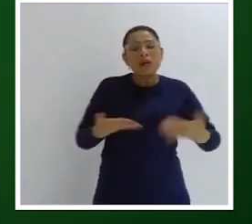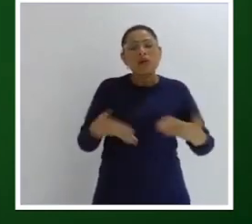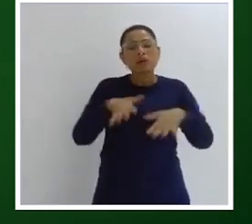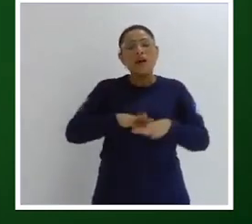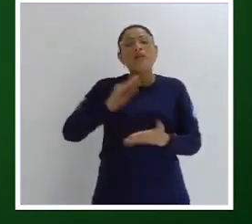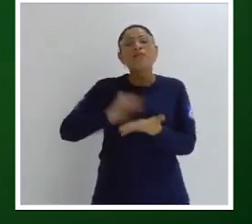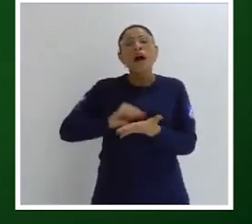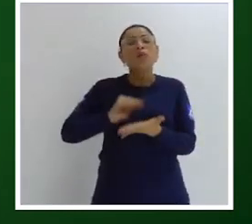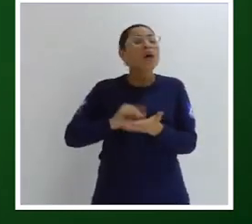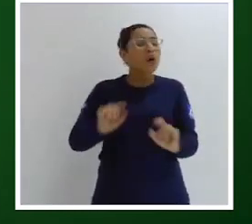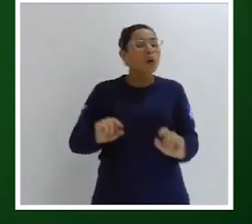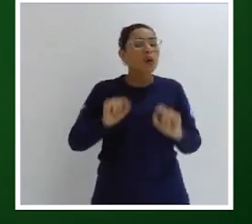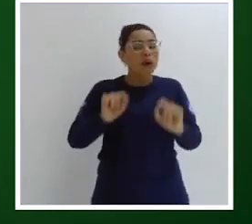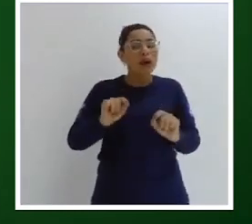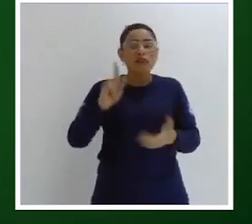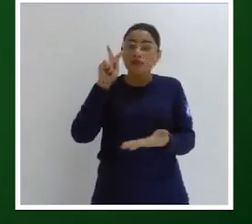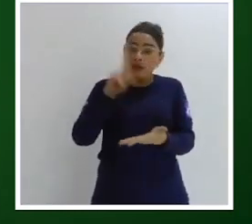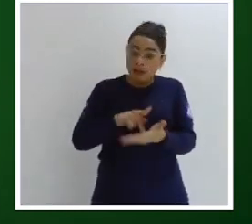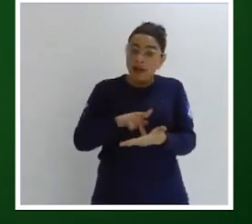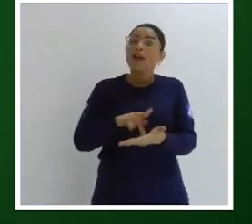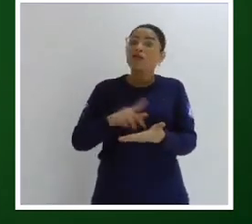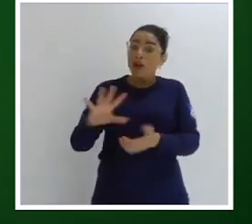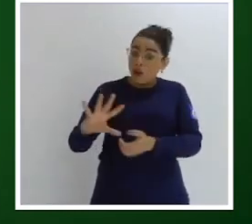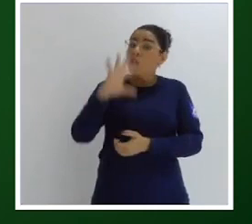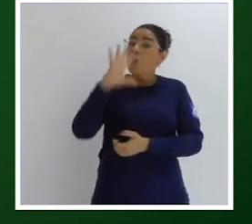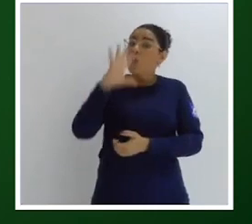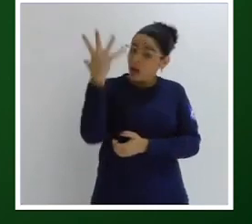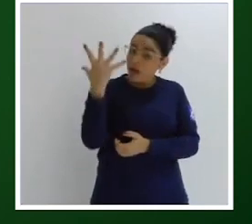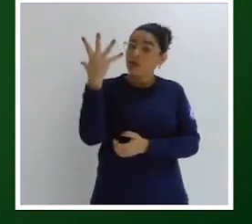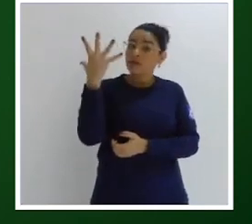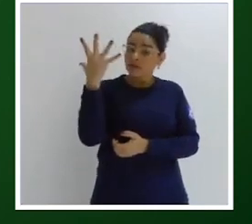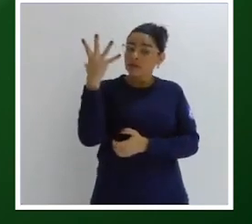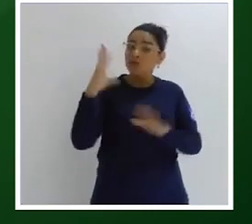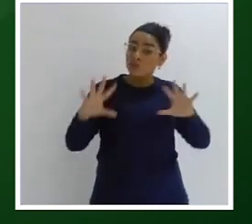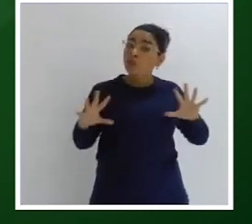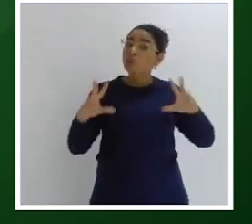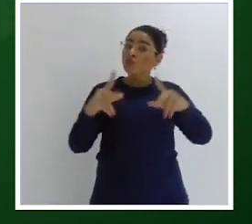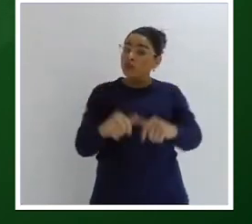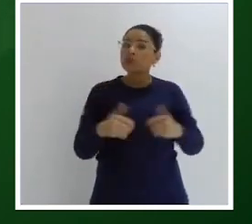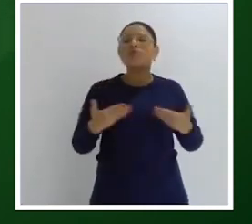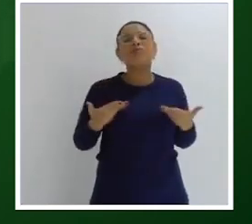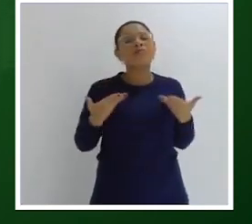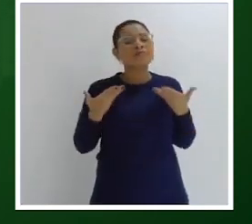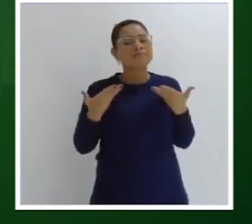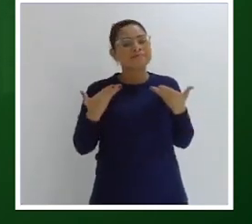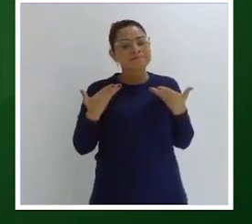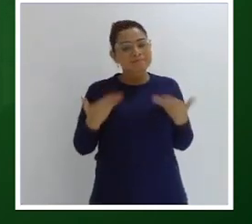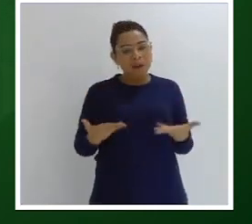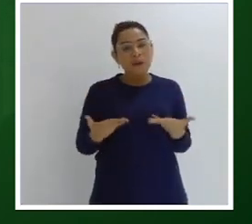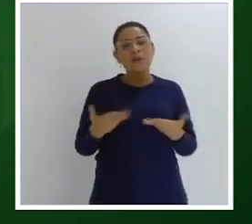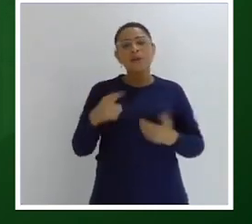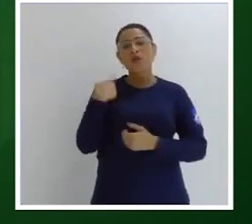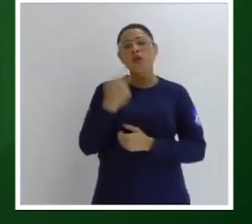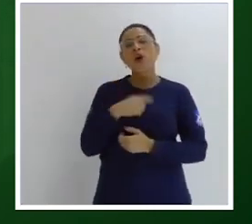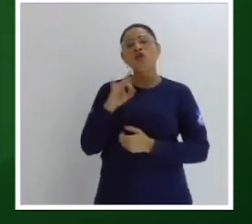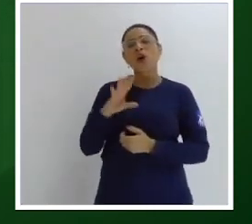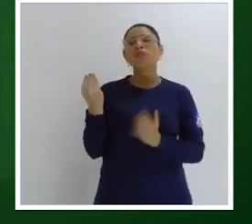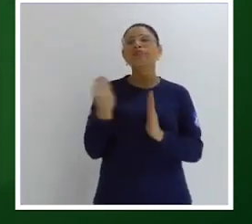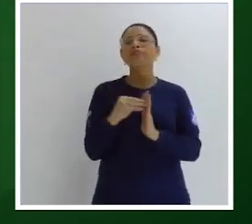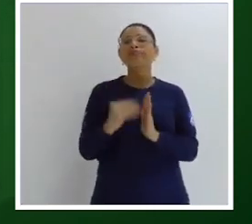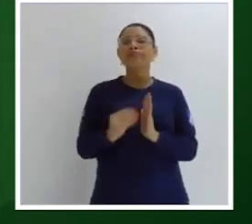realmente é que ela seja implementada na sua totalidade então nós só atribuímos